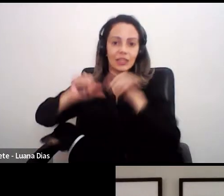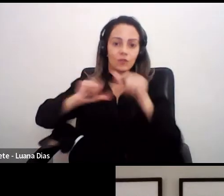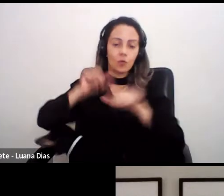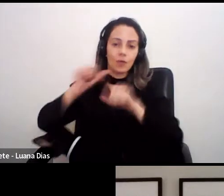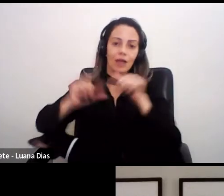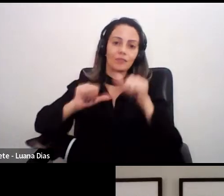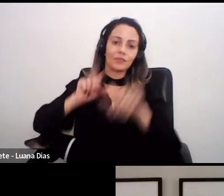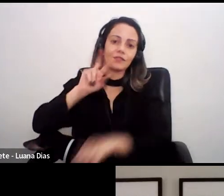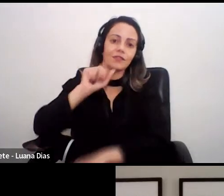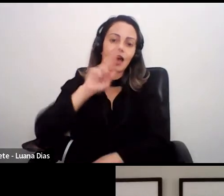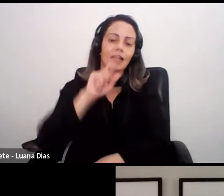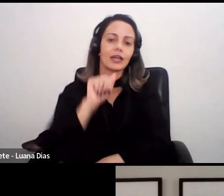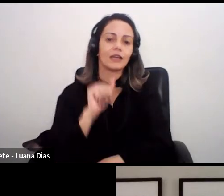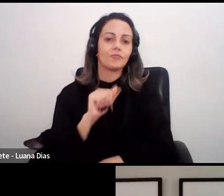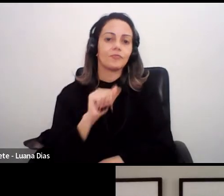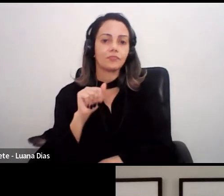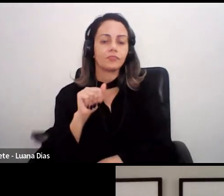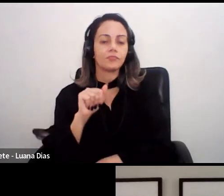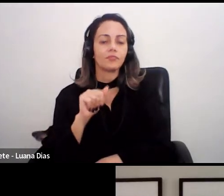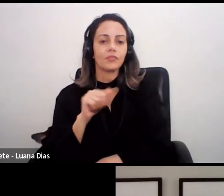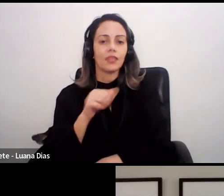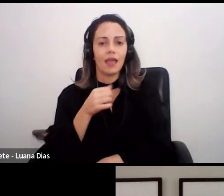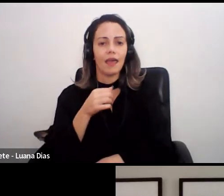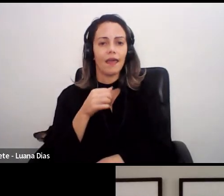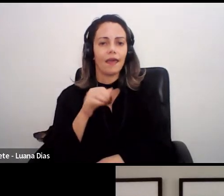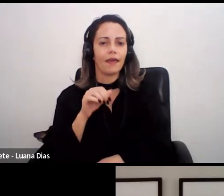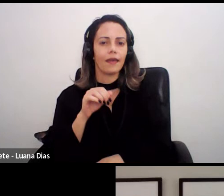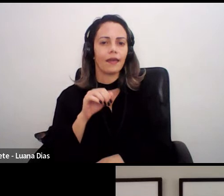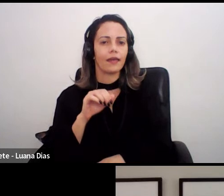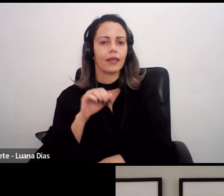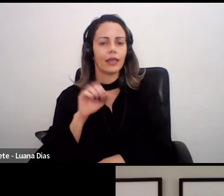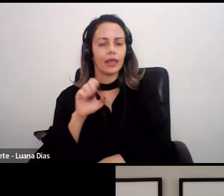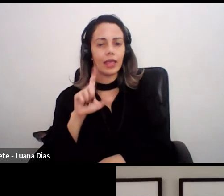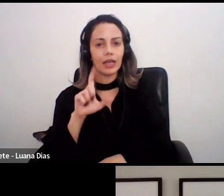vara eletrônica. Não a minha, mas todo o estado do